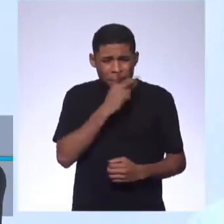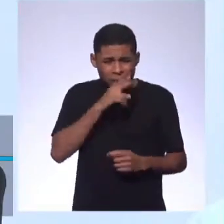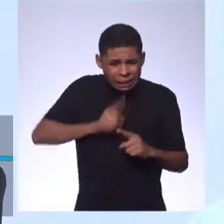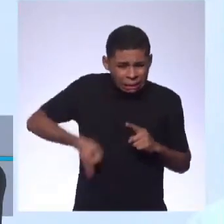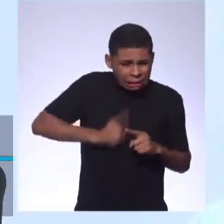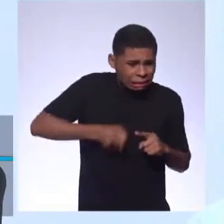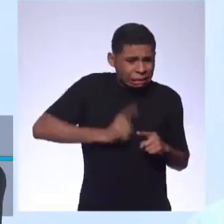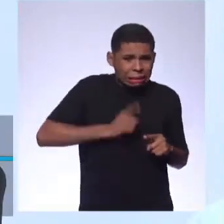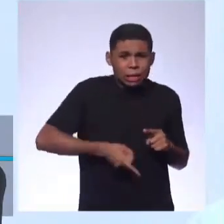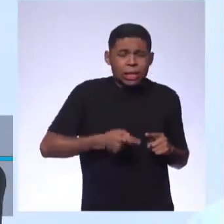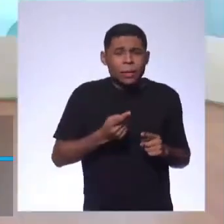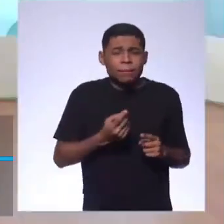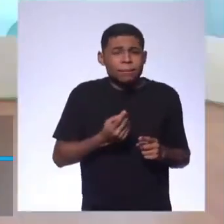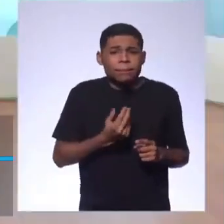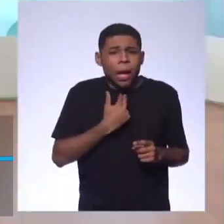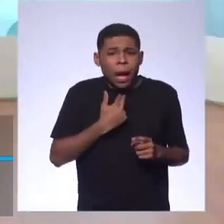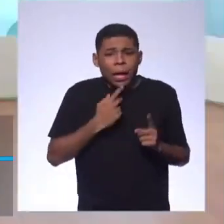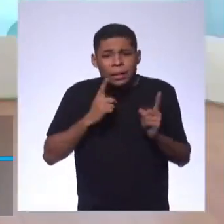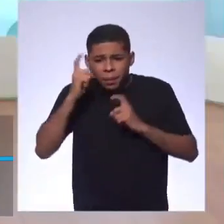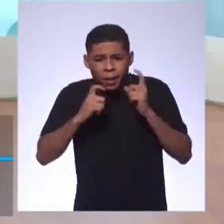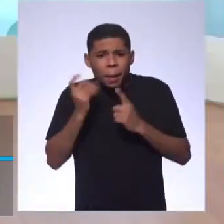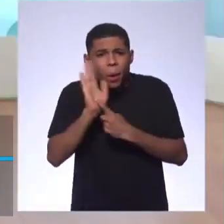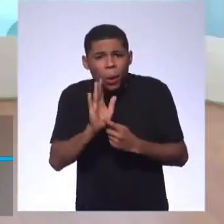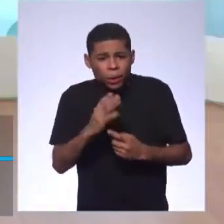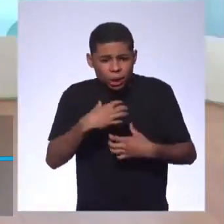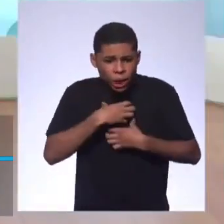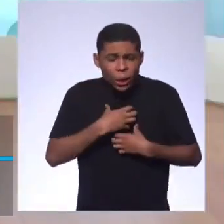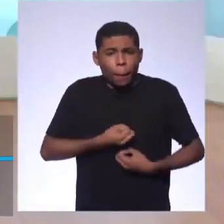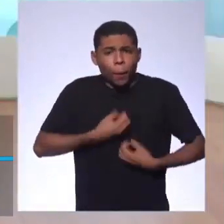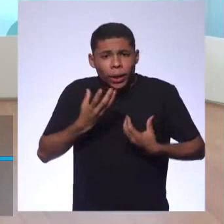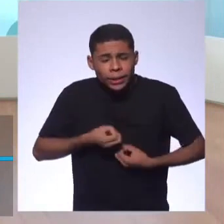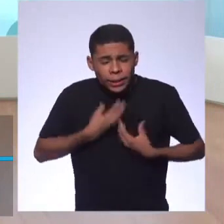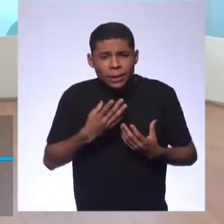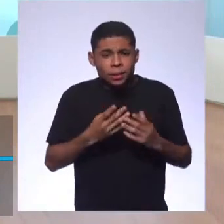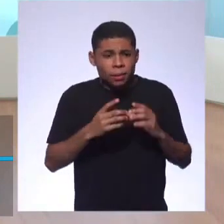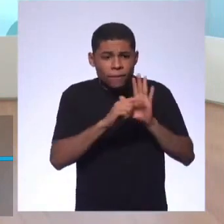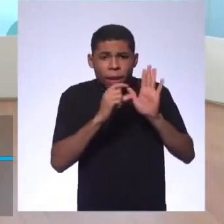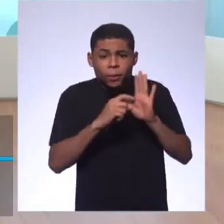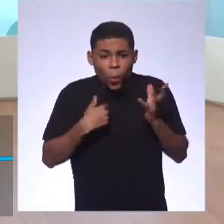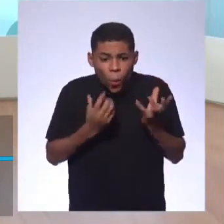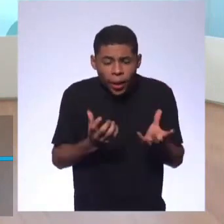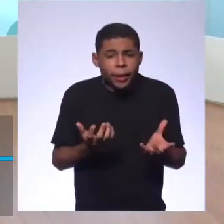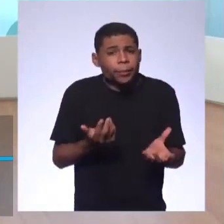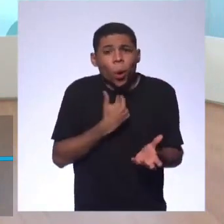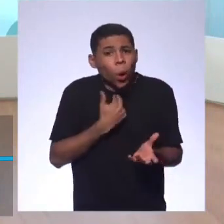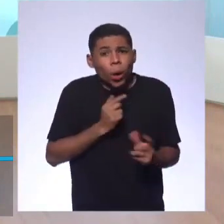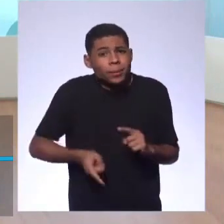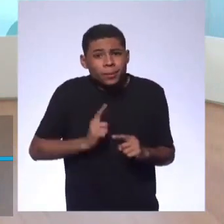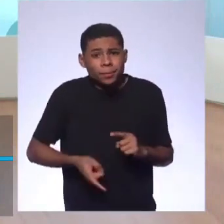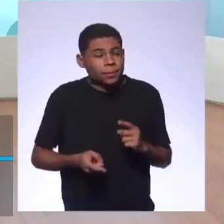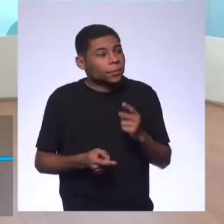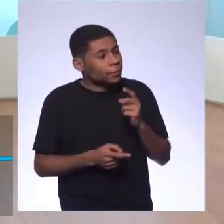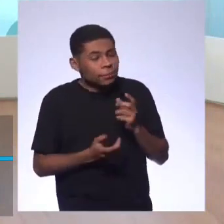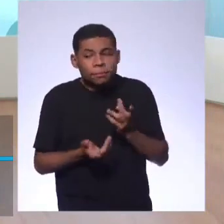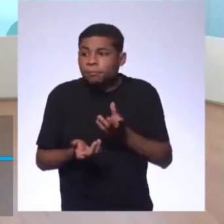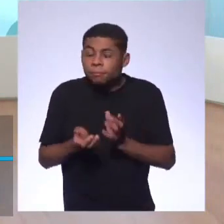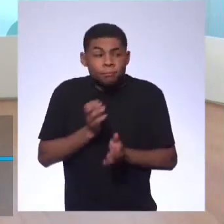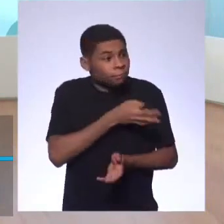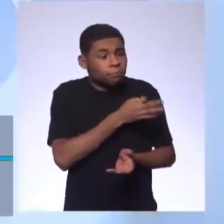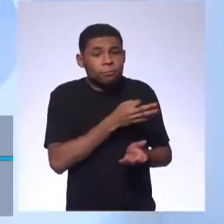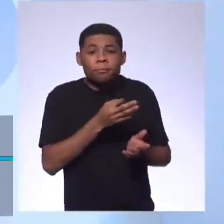impedido ali, ele não podia se expressar, ele não podia fazer a sua poesia, o seu verso como ele queria. Essa é a impressão que dá. E isso tem tudo a ver